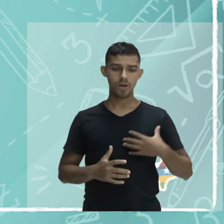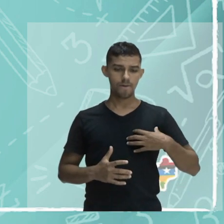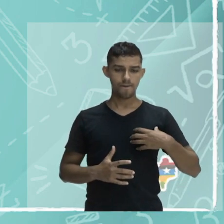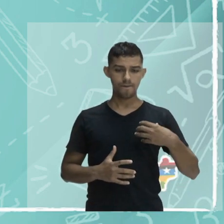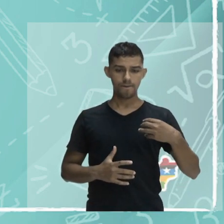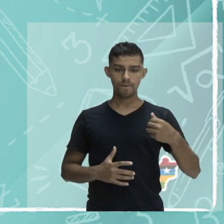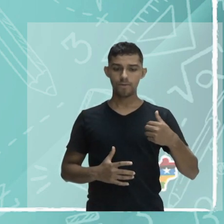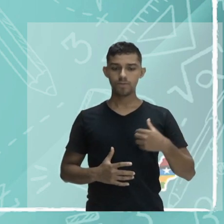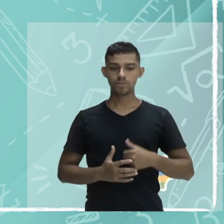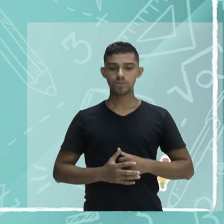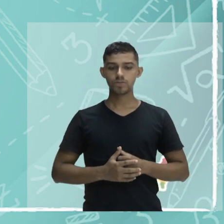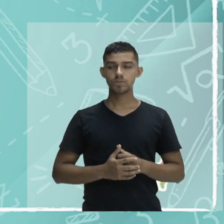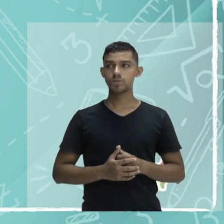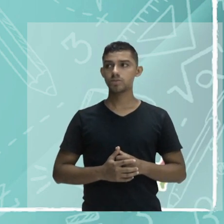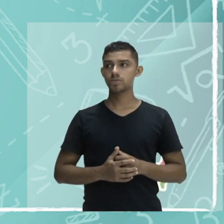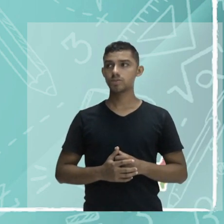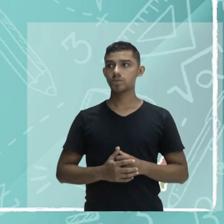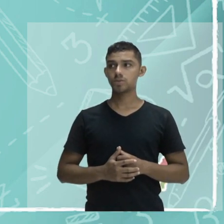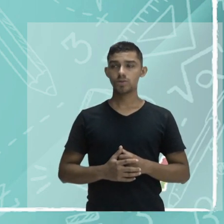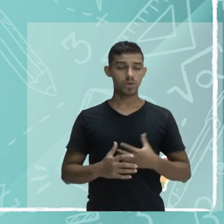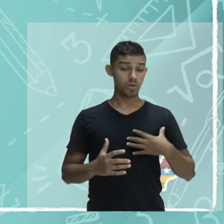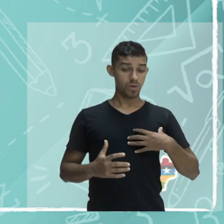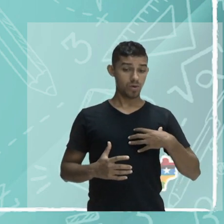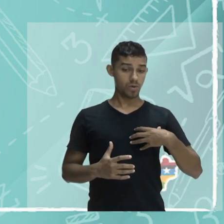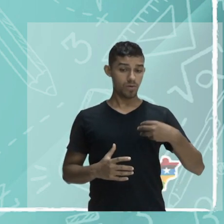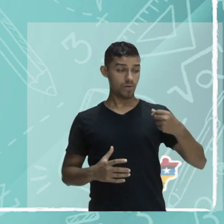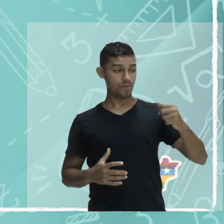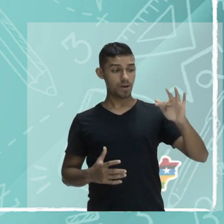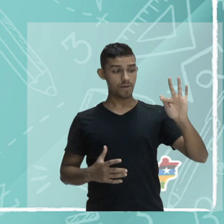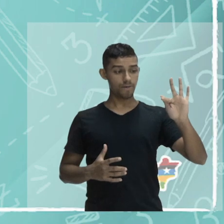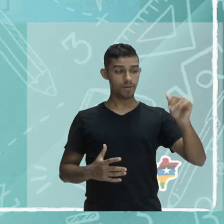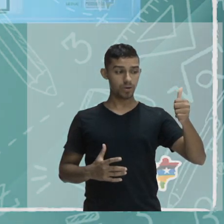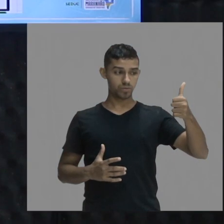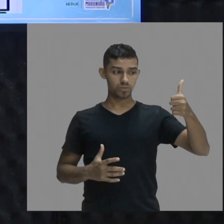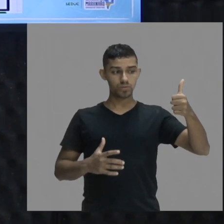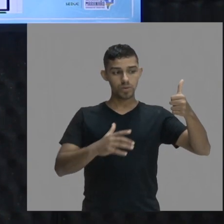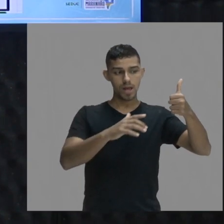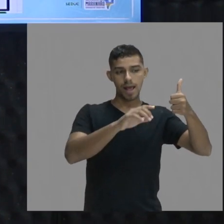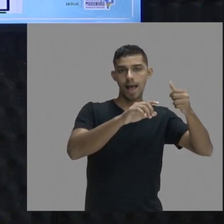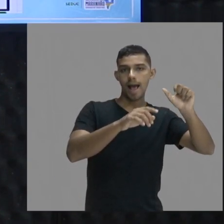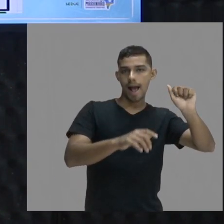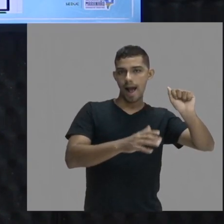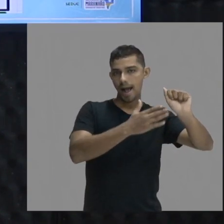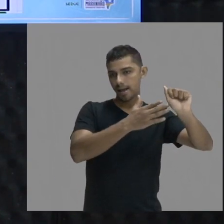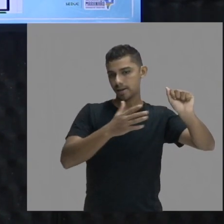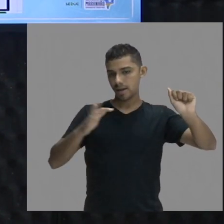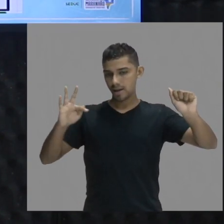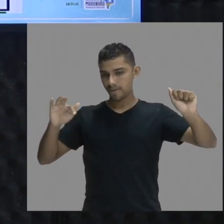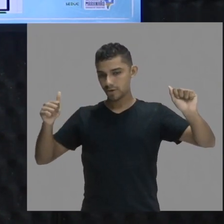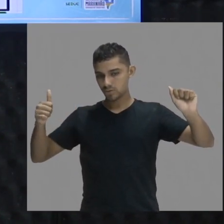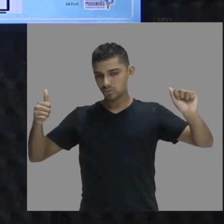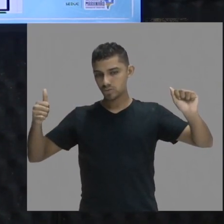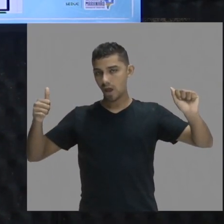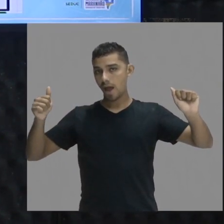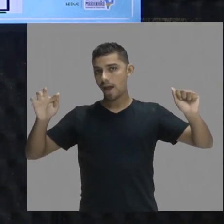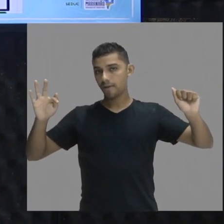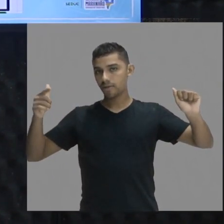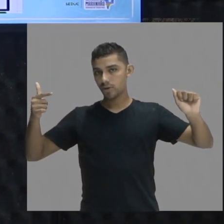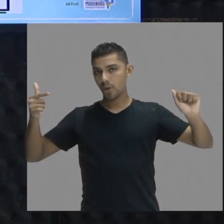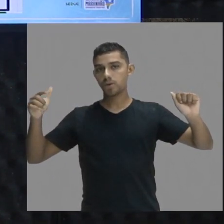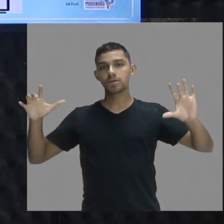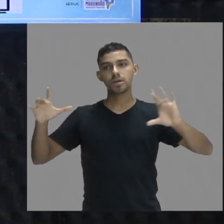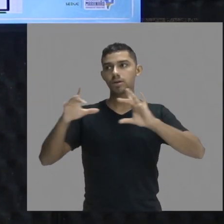associado ao irmão dele, ó, que tem 2, ele não pode estar associado a esse aqui, porque ninguém é irmão dele mesmo, de si mesmo,